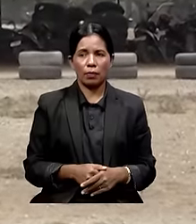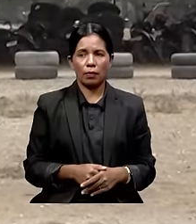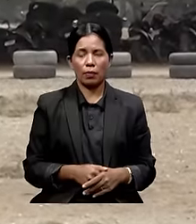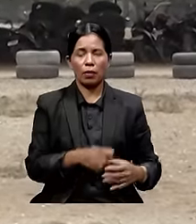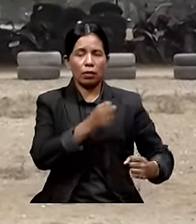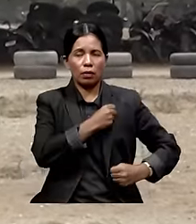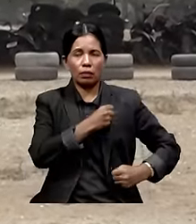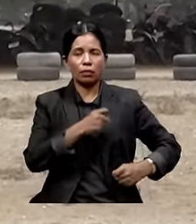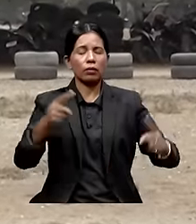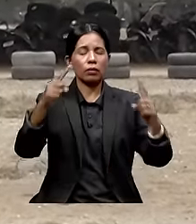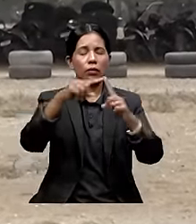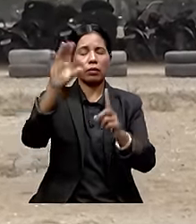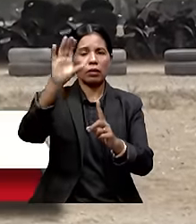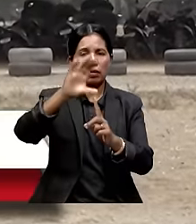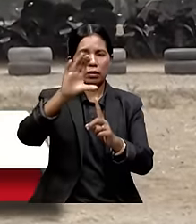toia Comandante Relete.